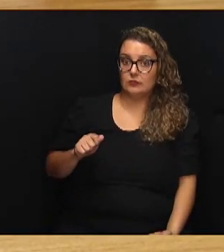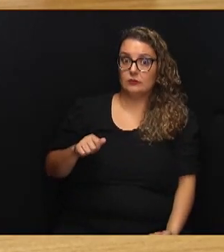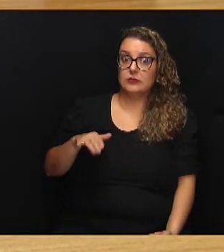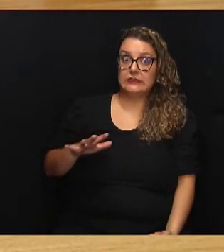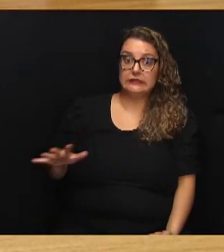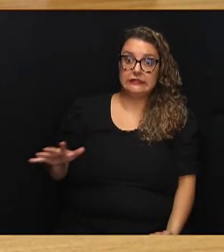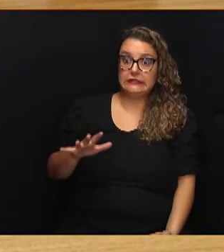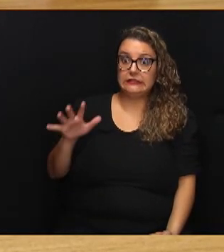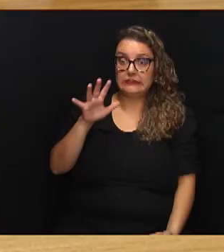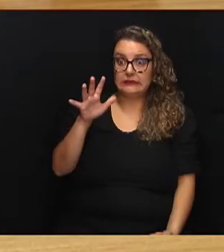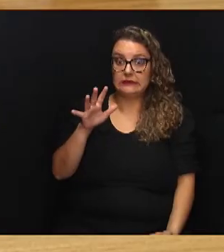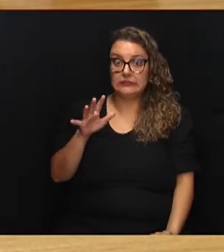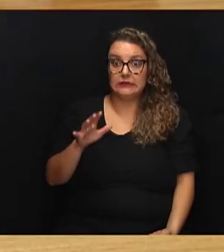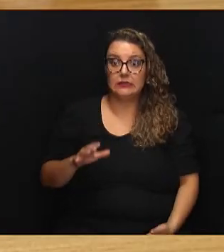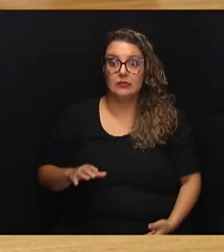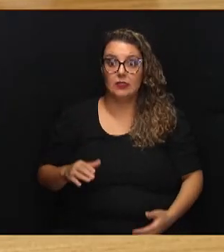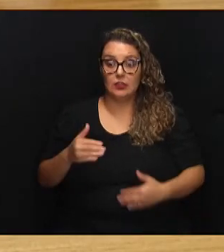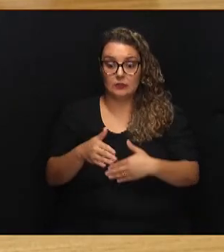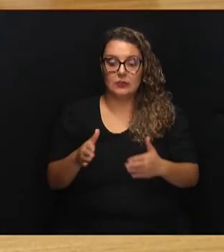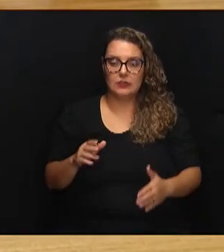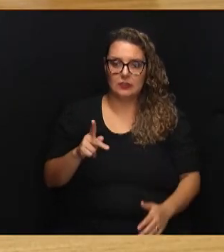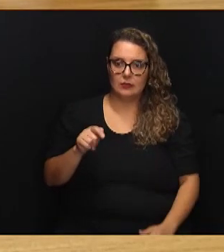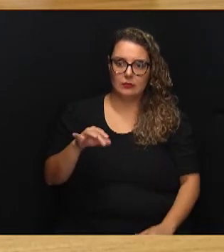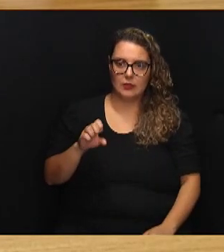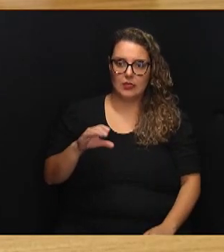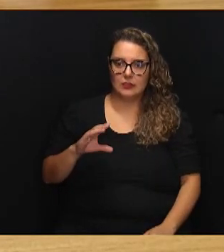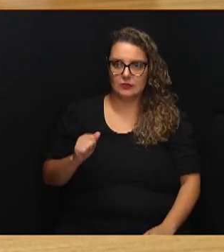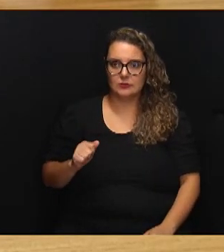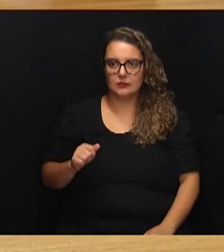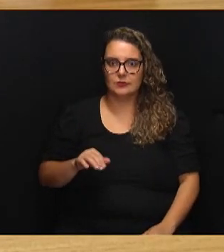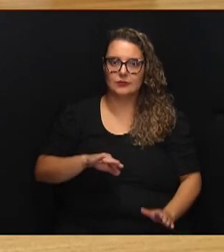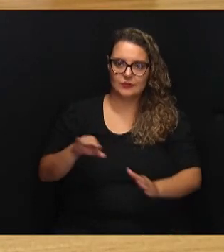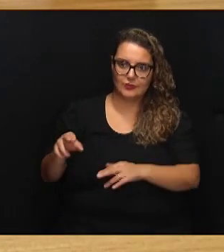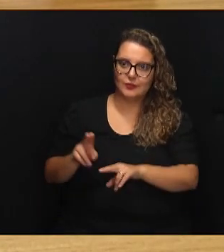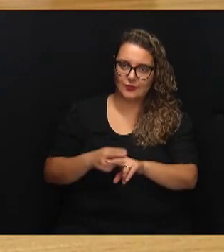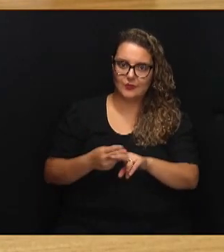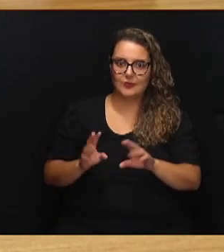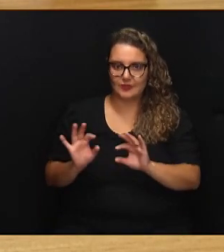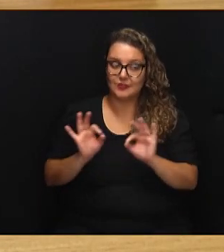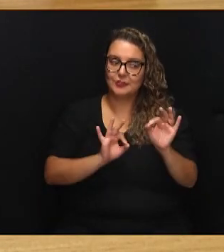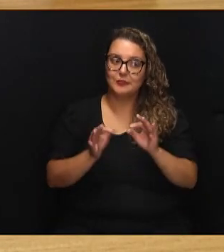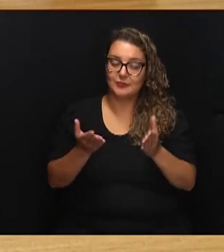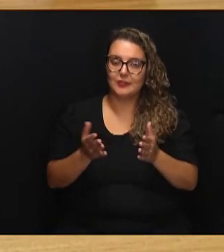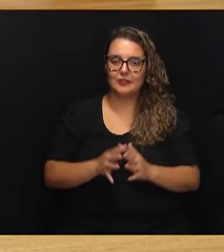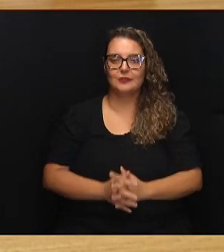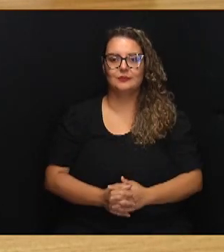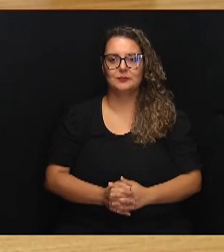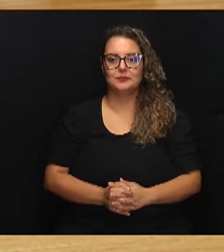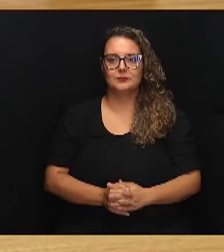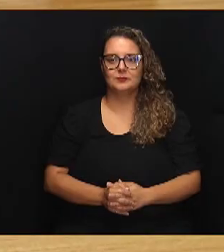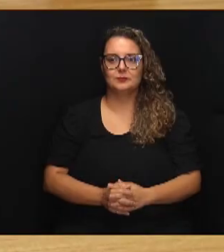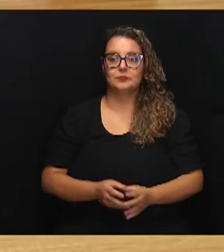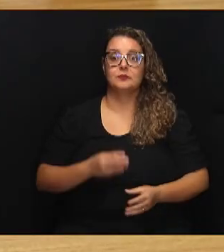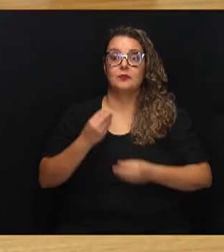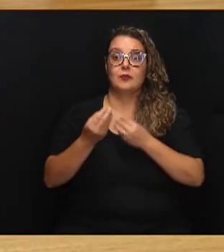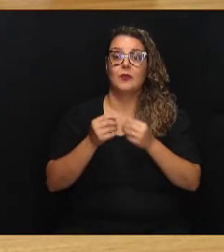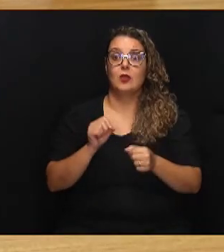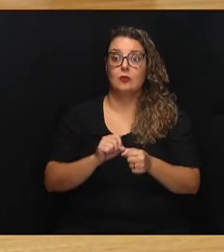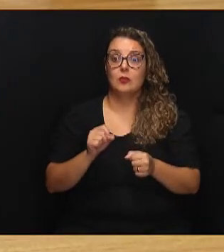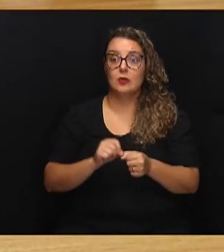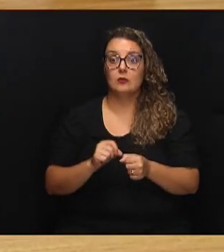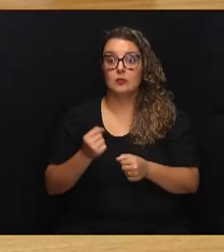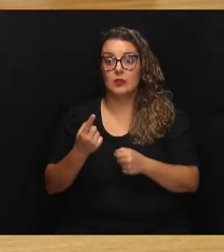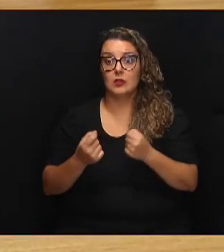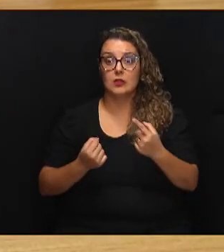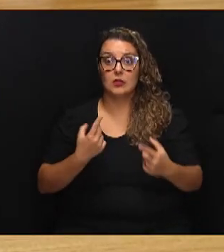subiu, olhando a cesta de Páscoa, tirando o chocolate, que acho que vocês já prepararam o pessoal para isso, né? Então, como que eu faço para